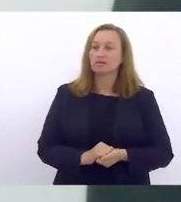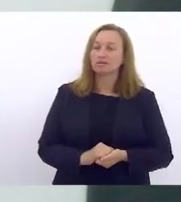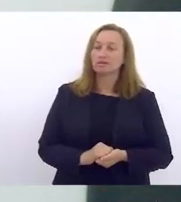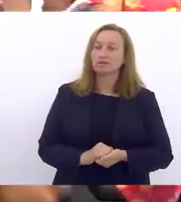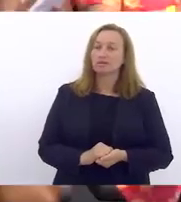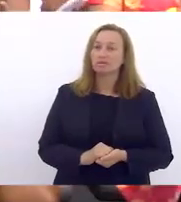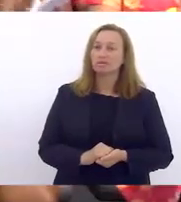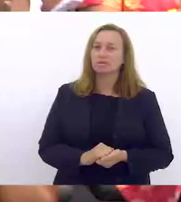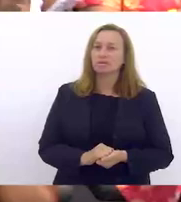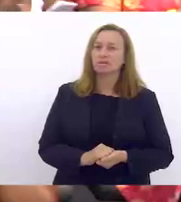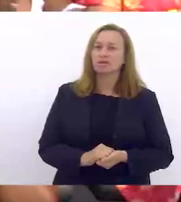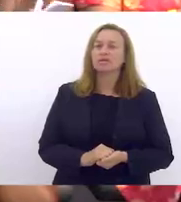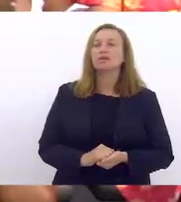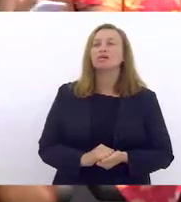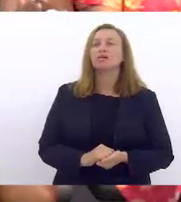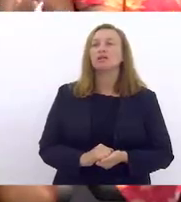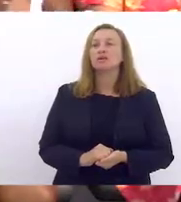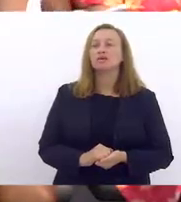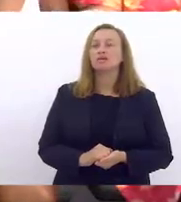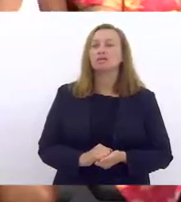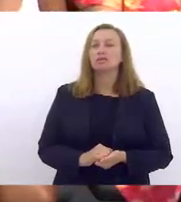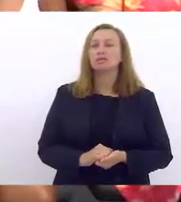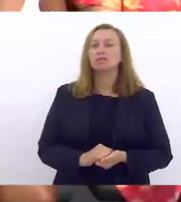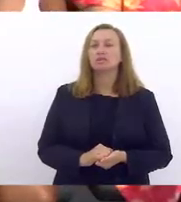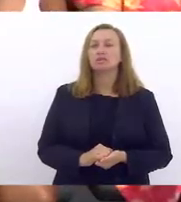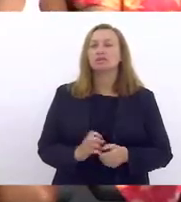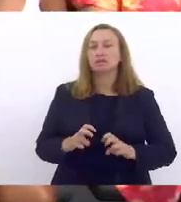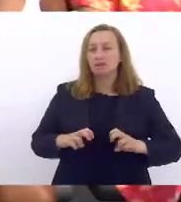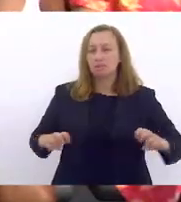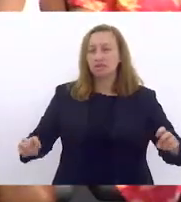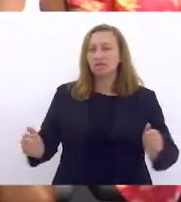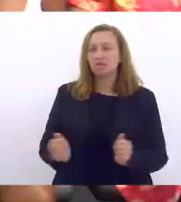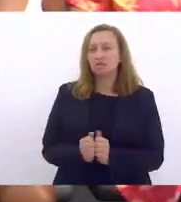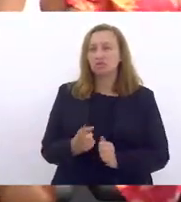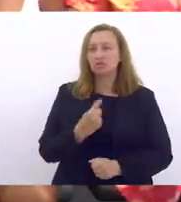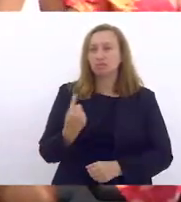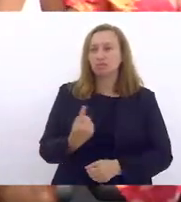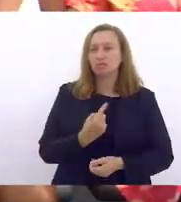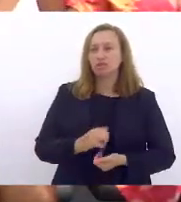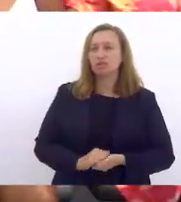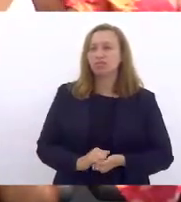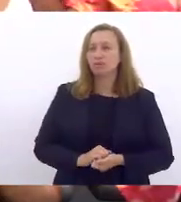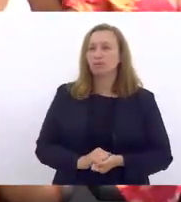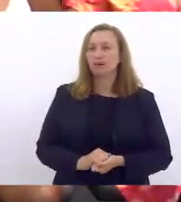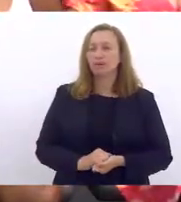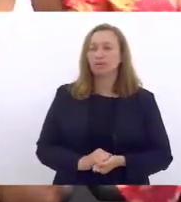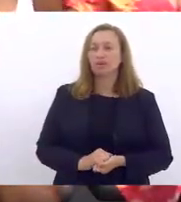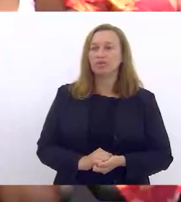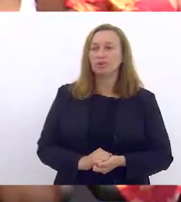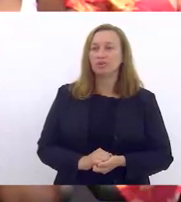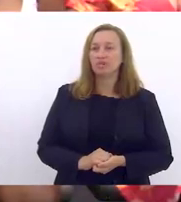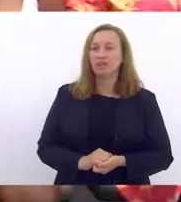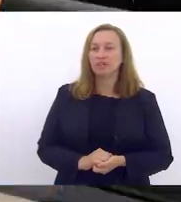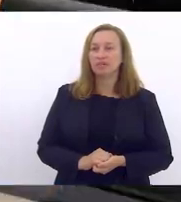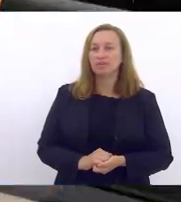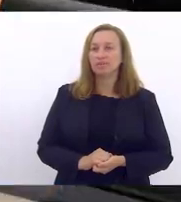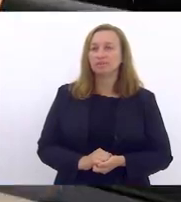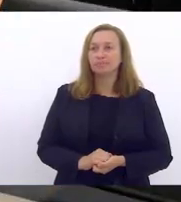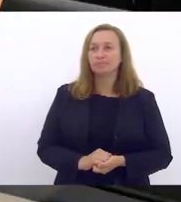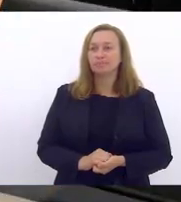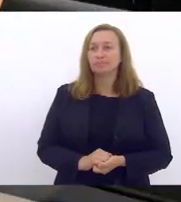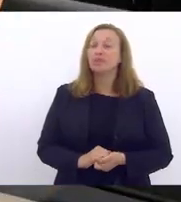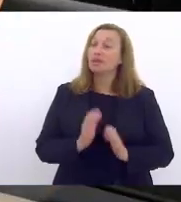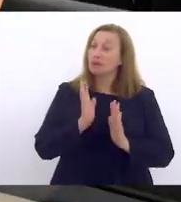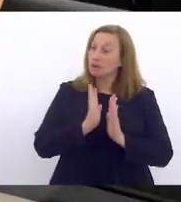Munier, também, para compor a mesa conosco. E,